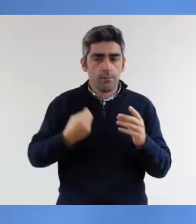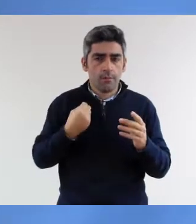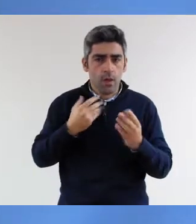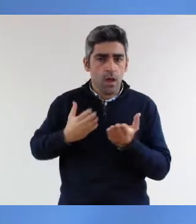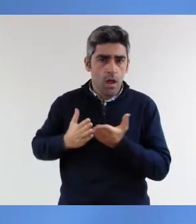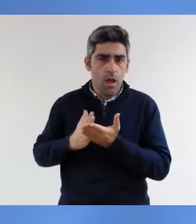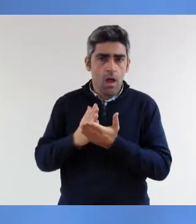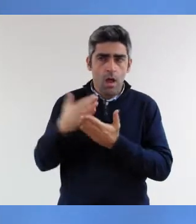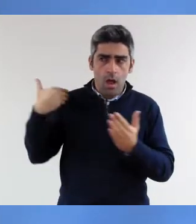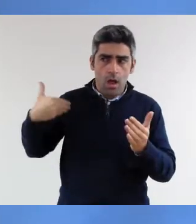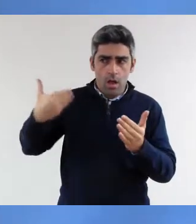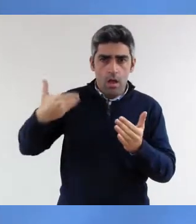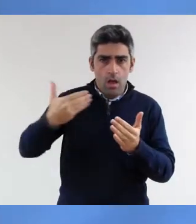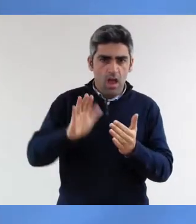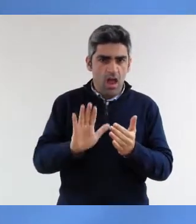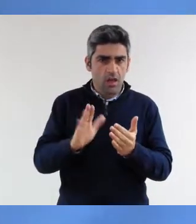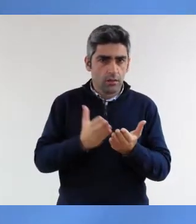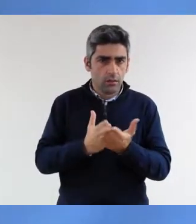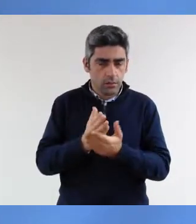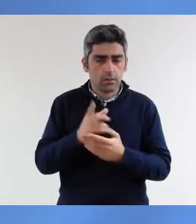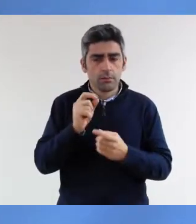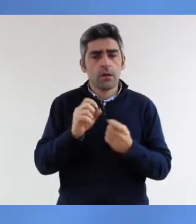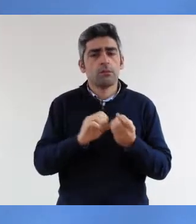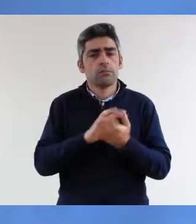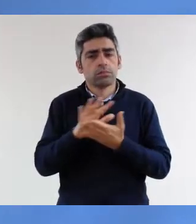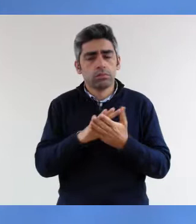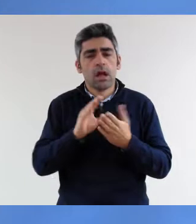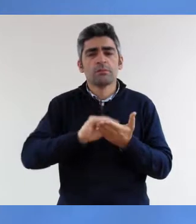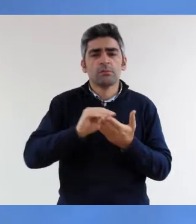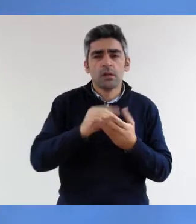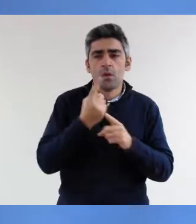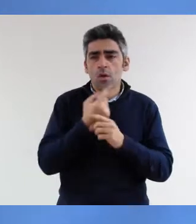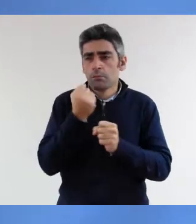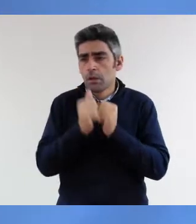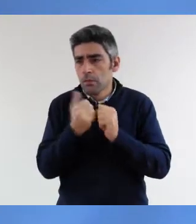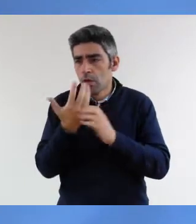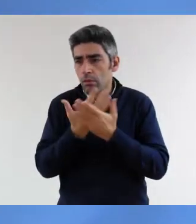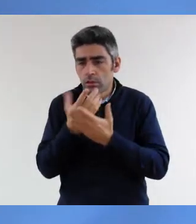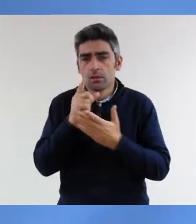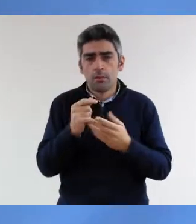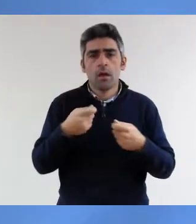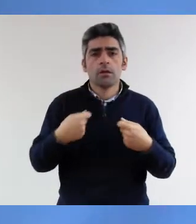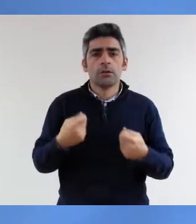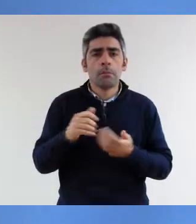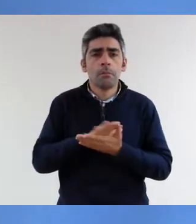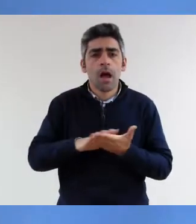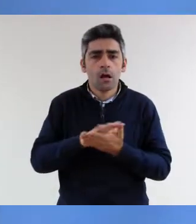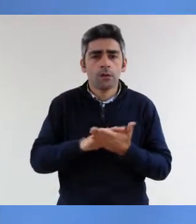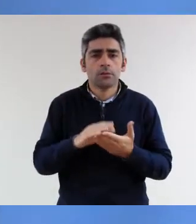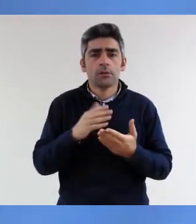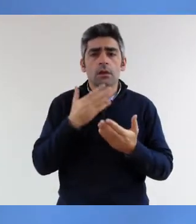que é uma óbvia e persistente preocupação de todos nós a burocracia administrativa